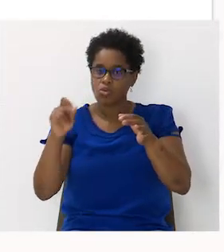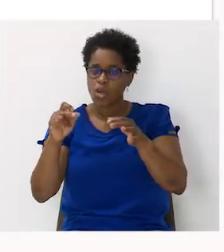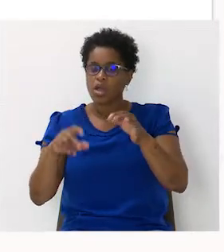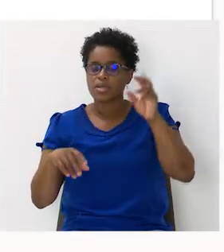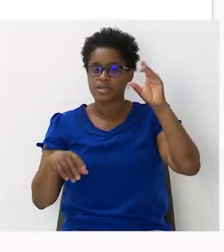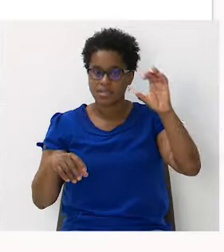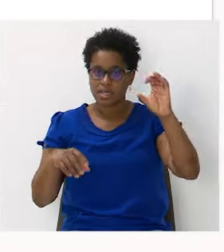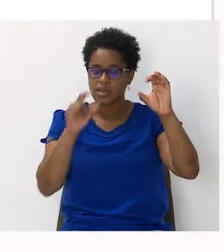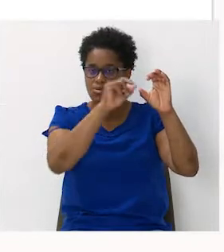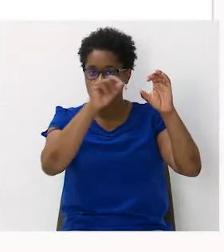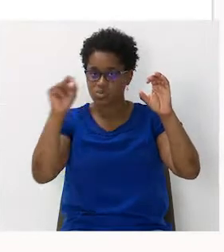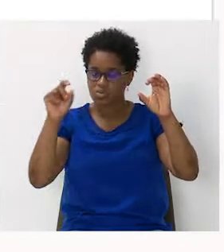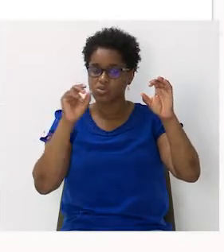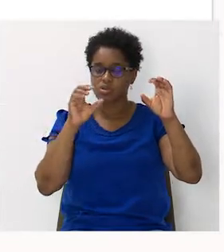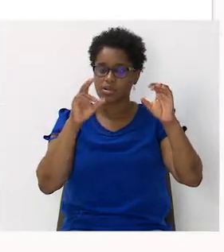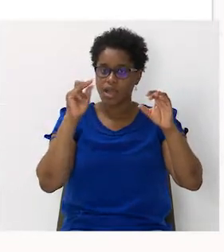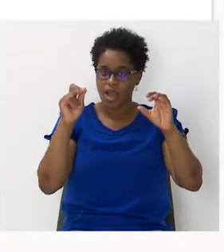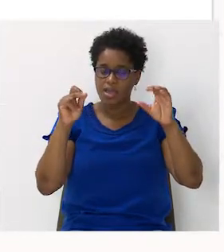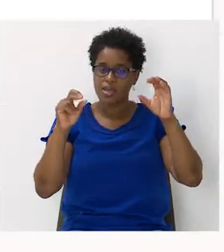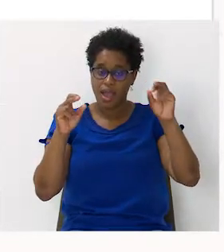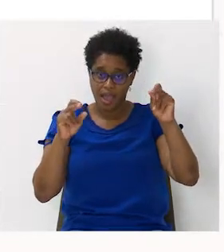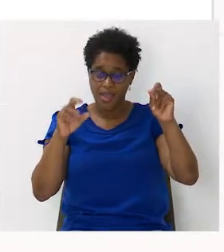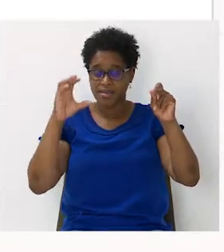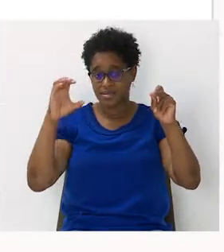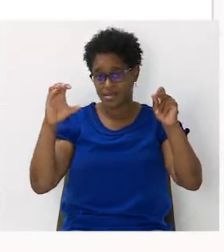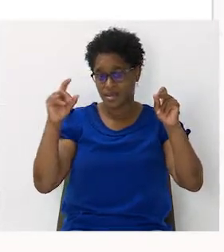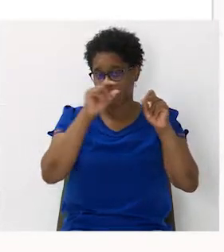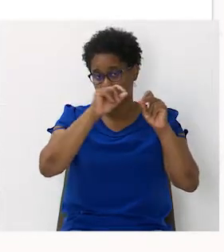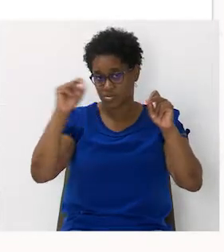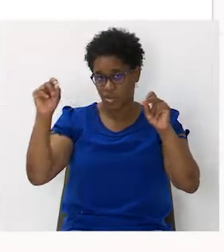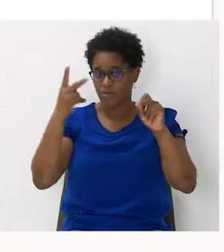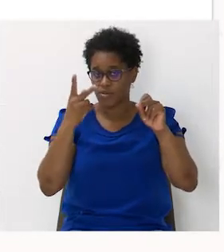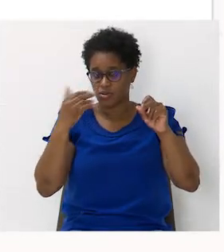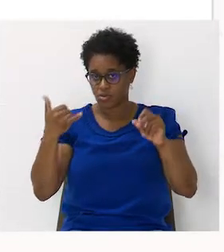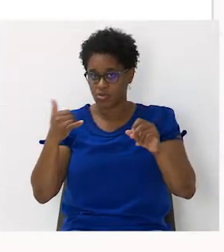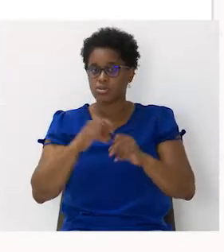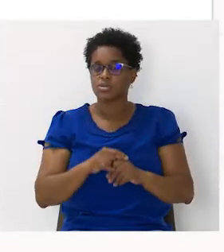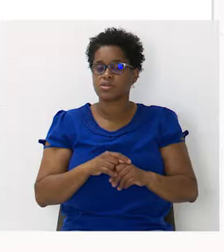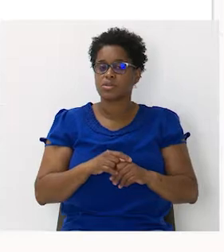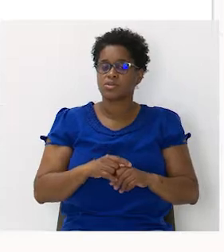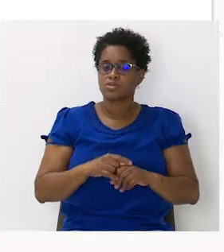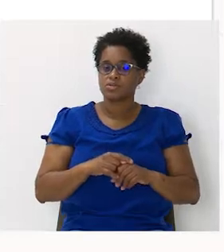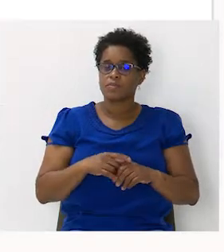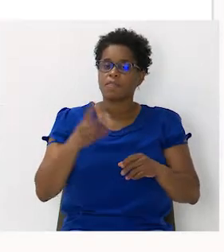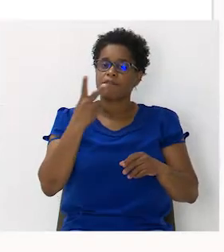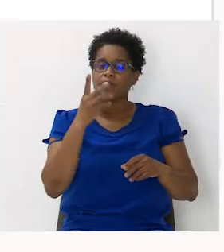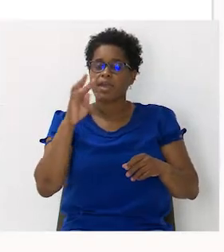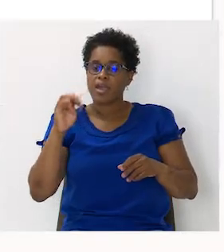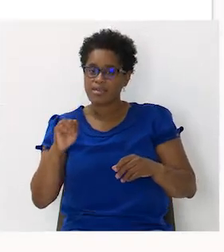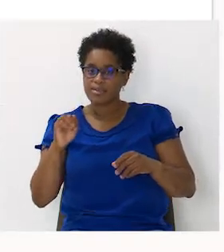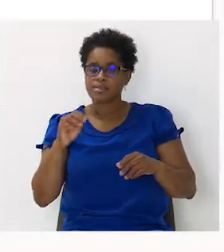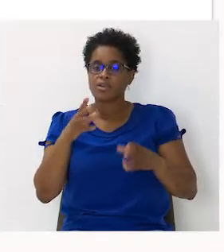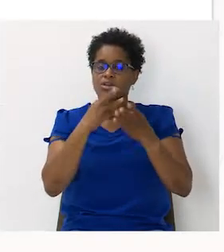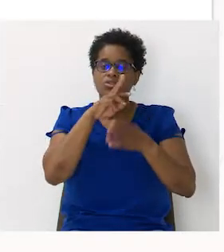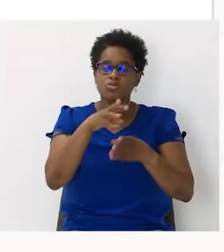é a extremidade do vetor V2. E VS é o resultado, que nós